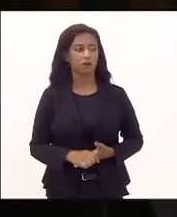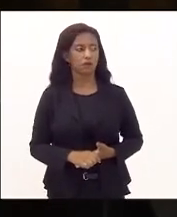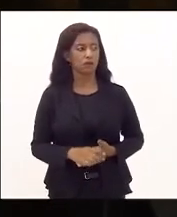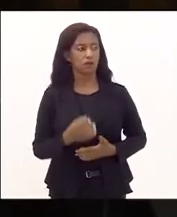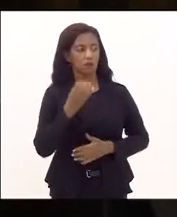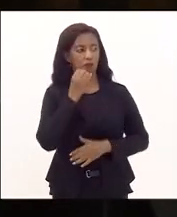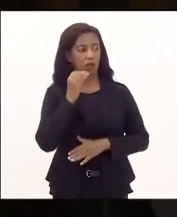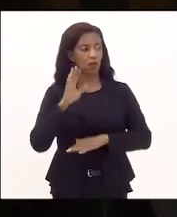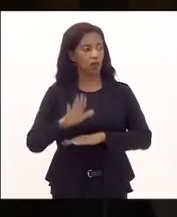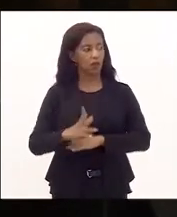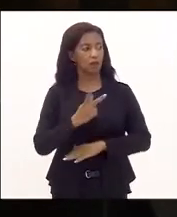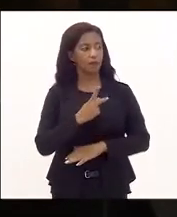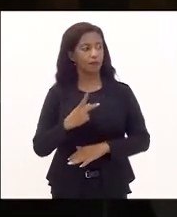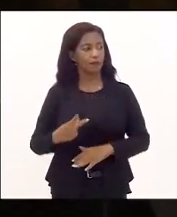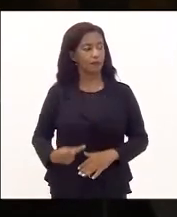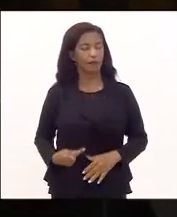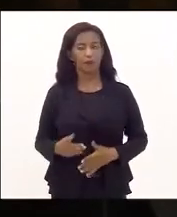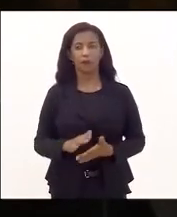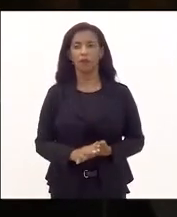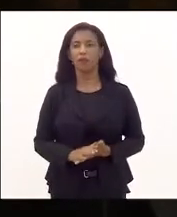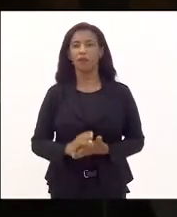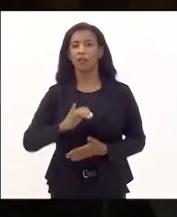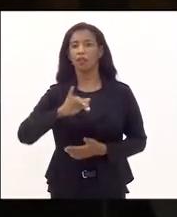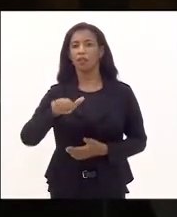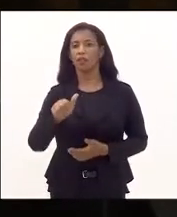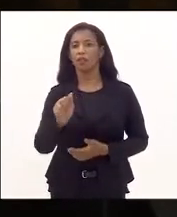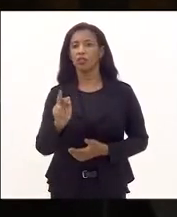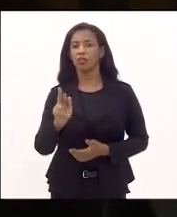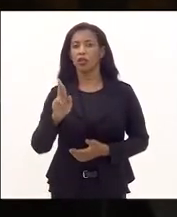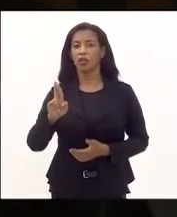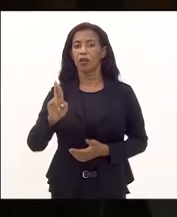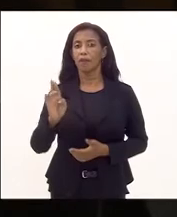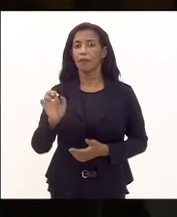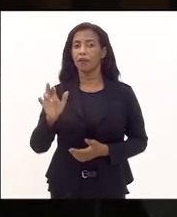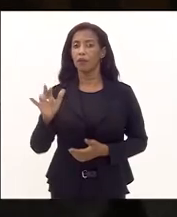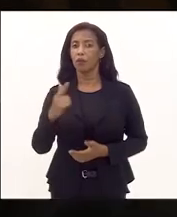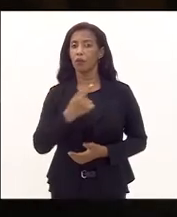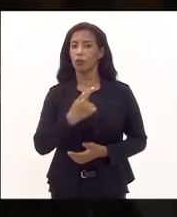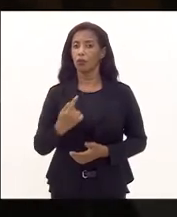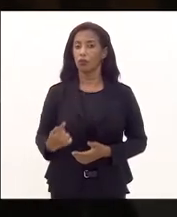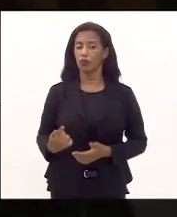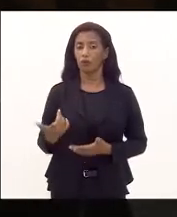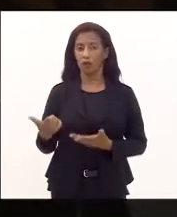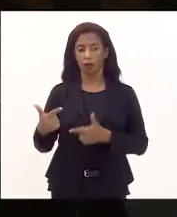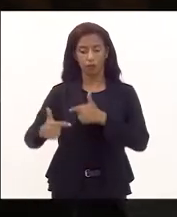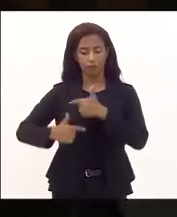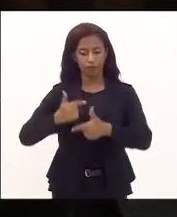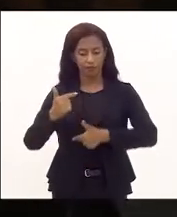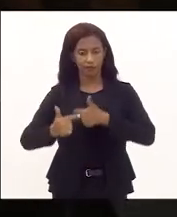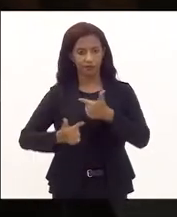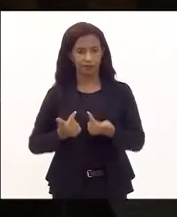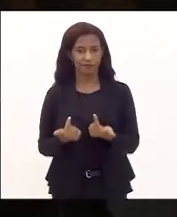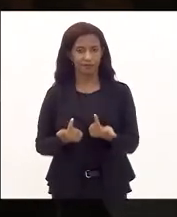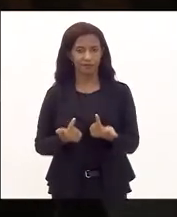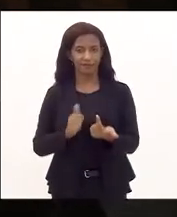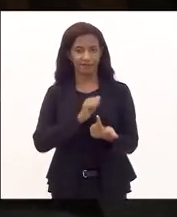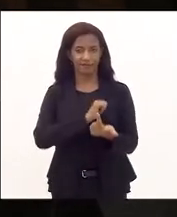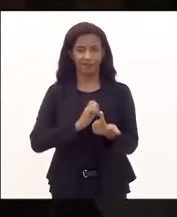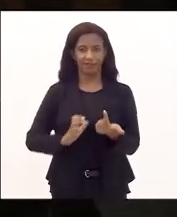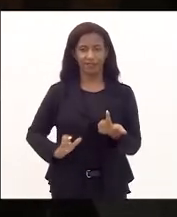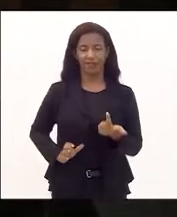Boa tarde, presidente Jair Bittencourt. Boa tarde, nosso governador em exercício aqui,